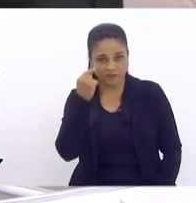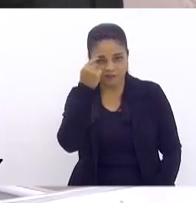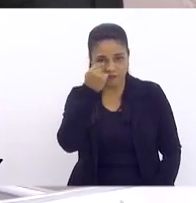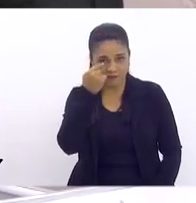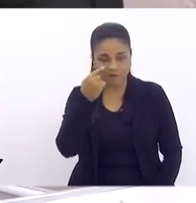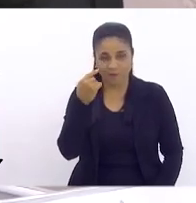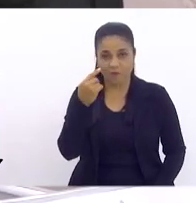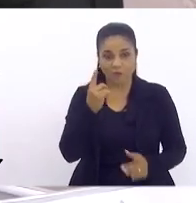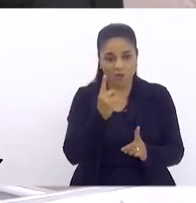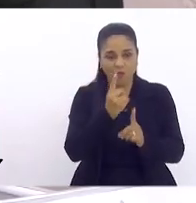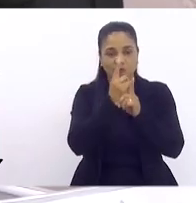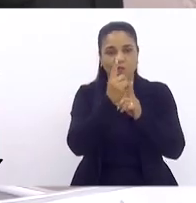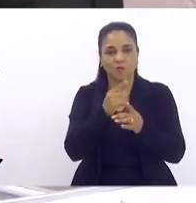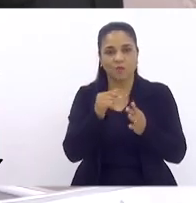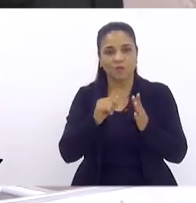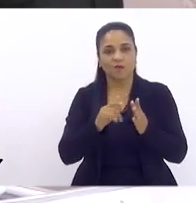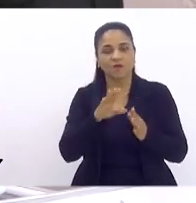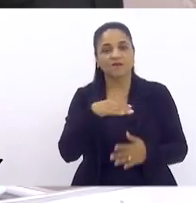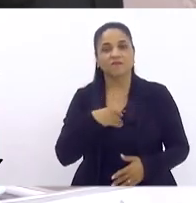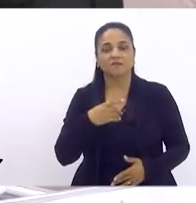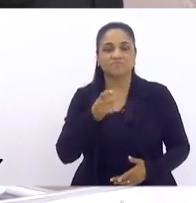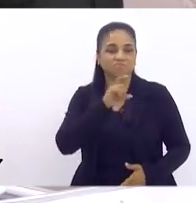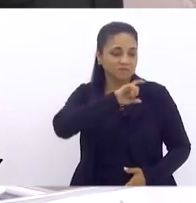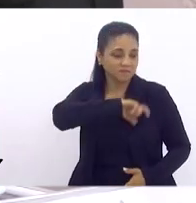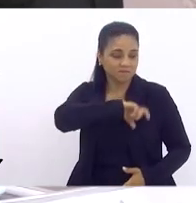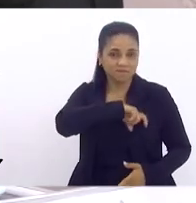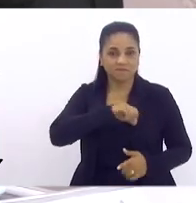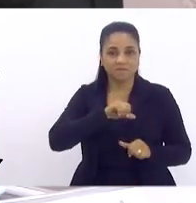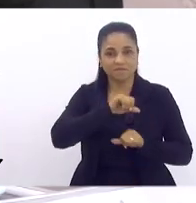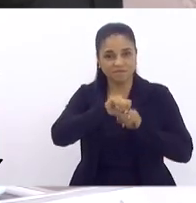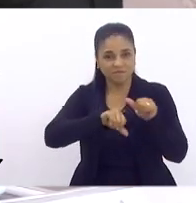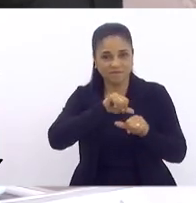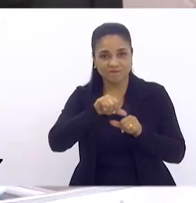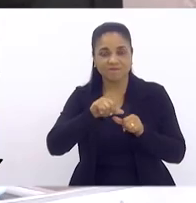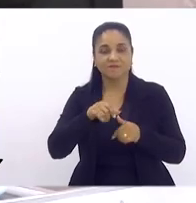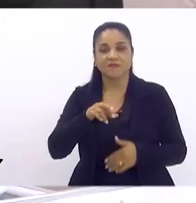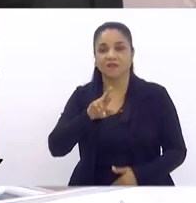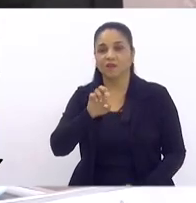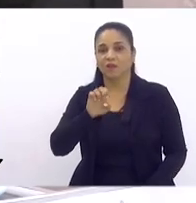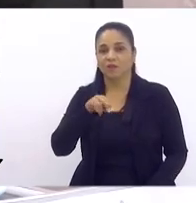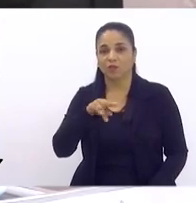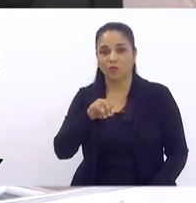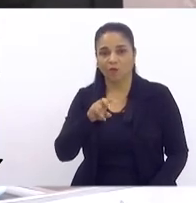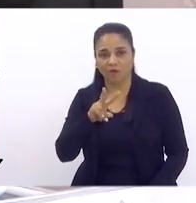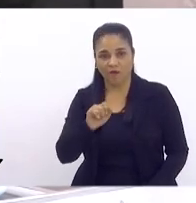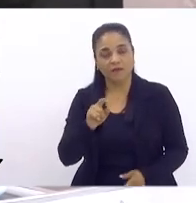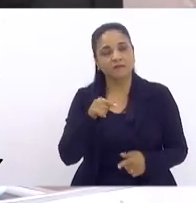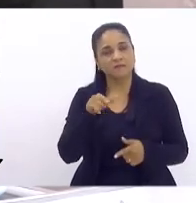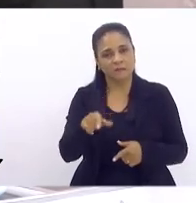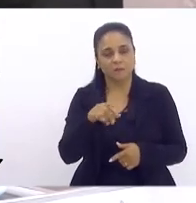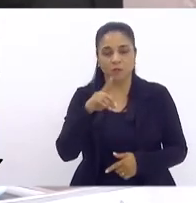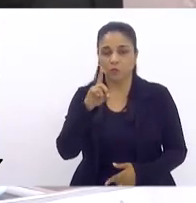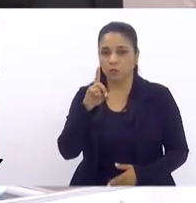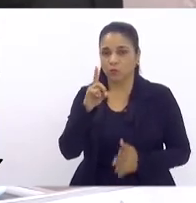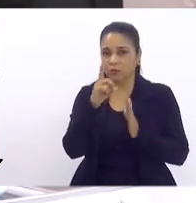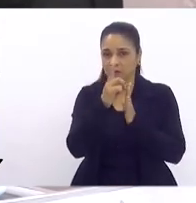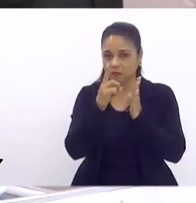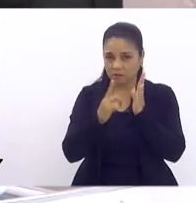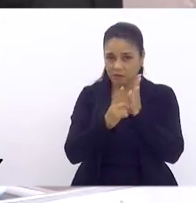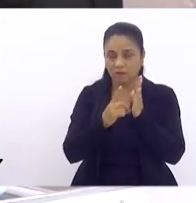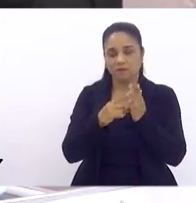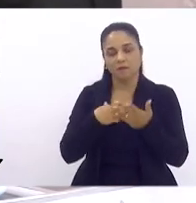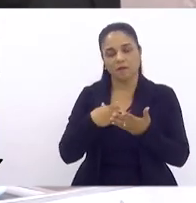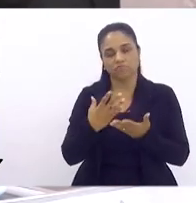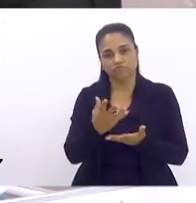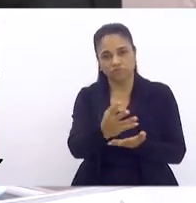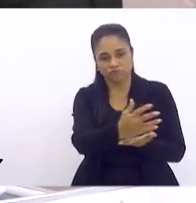reconhecimento você vai lá renovar sua CNH você sabe que o Detran está coletando a sua biometria então tem essa anuência